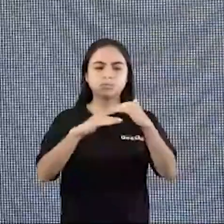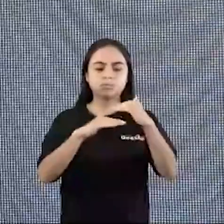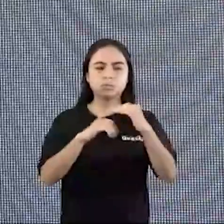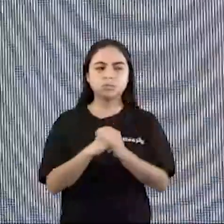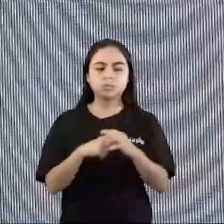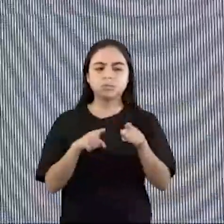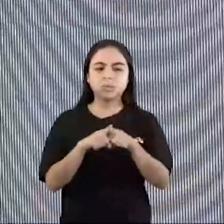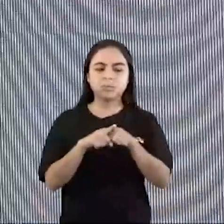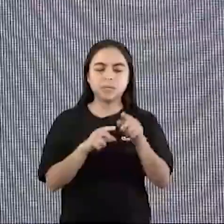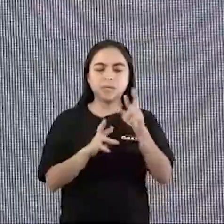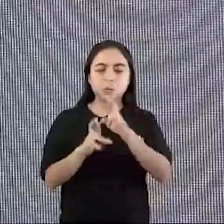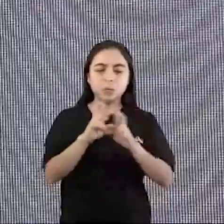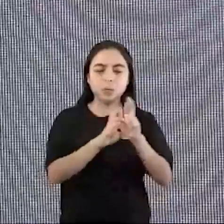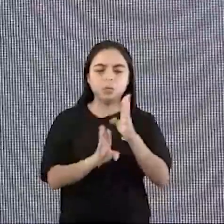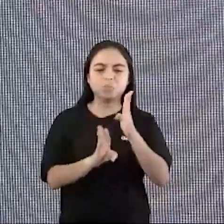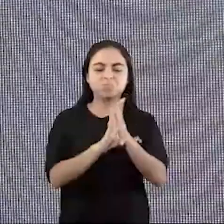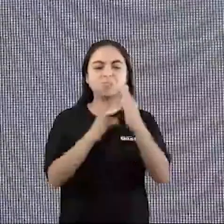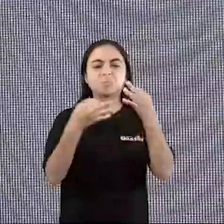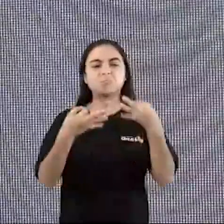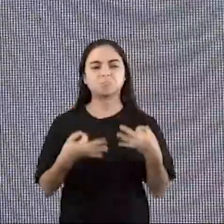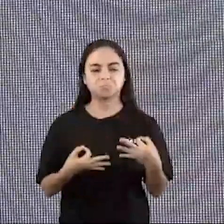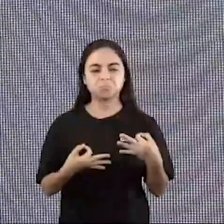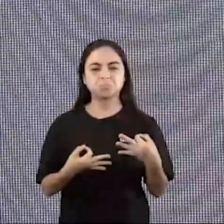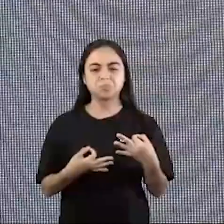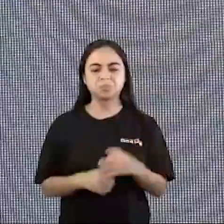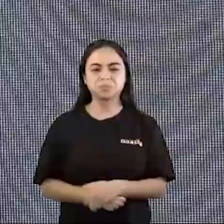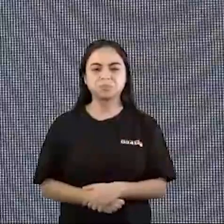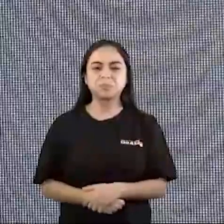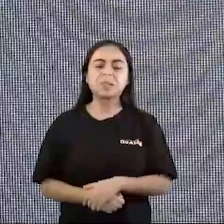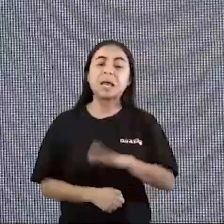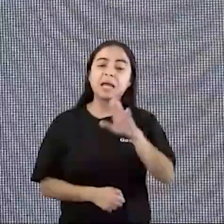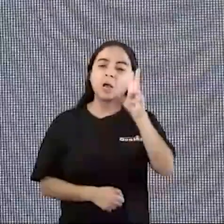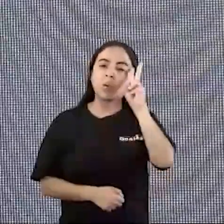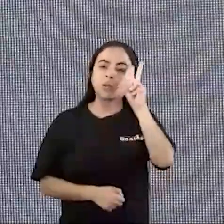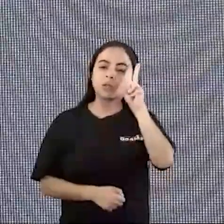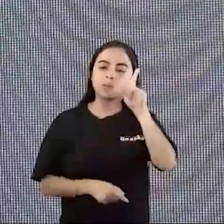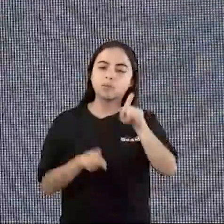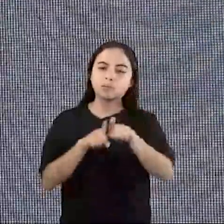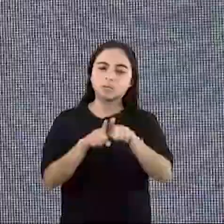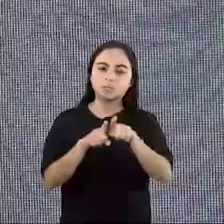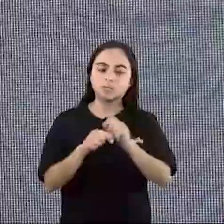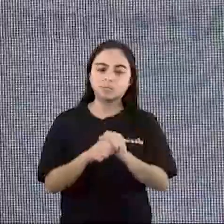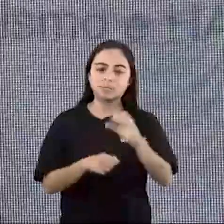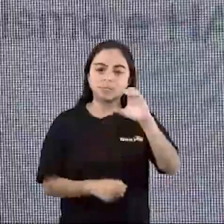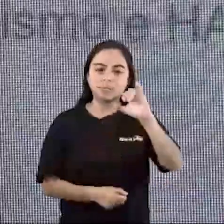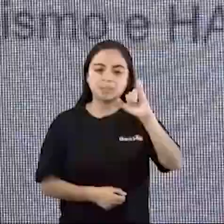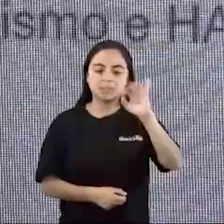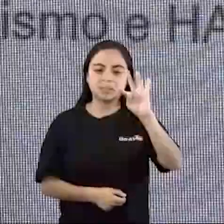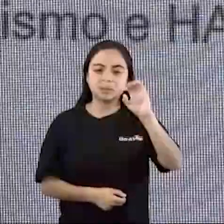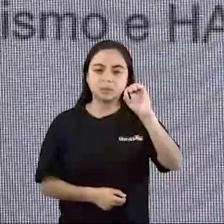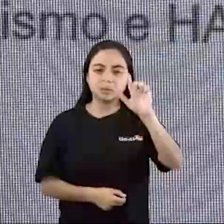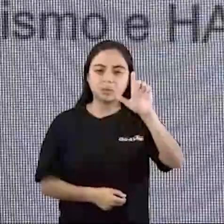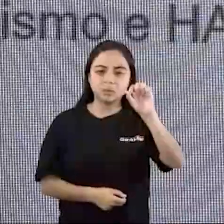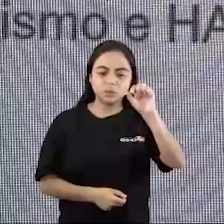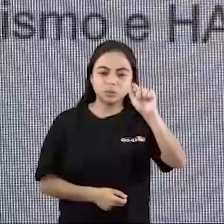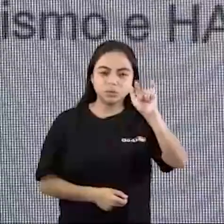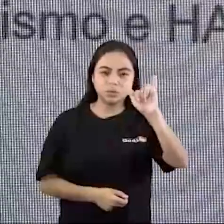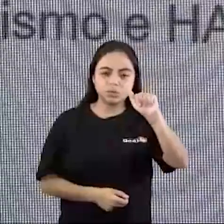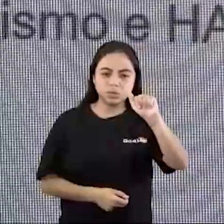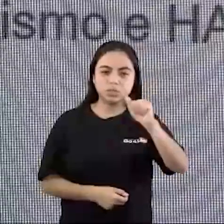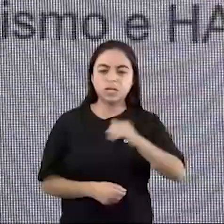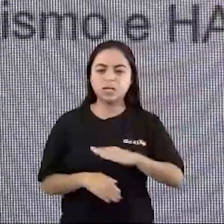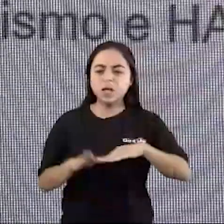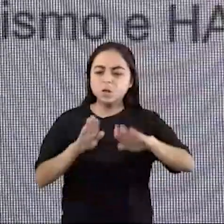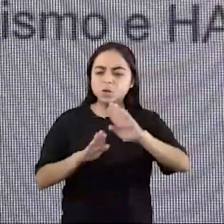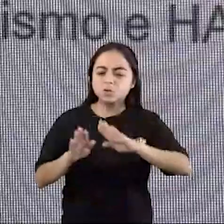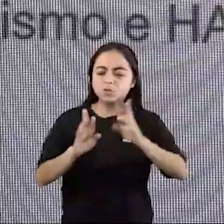nos trazer diagnóstico de pronto, né? Lembrando que a citologia é uma parte do nosso tratamento, do